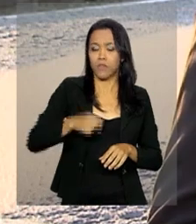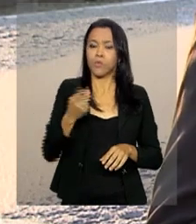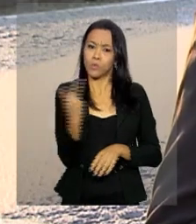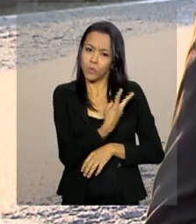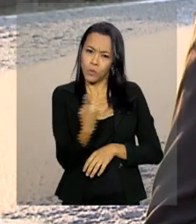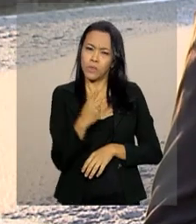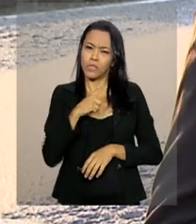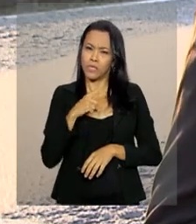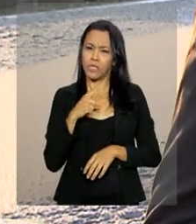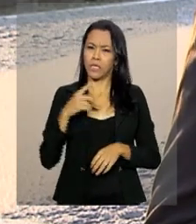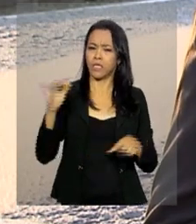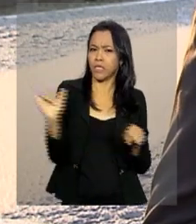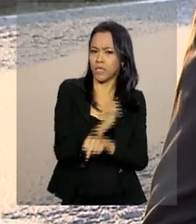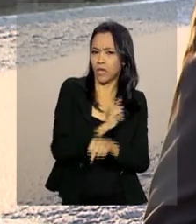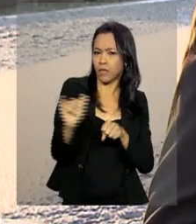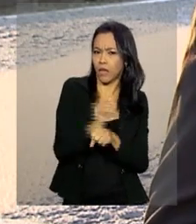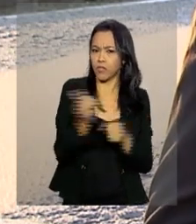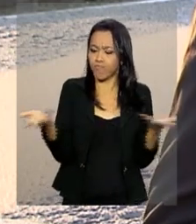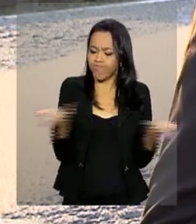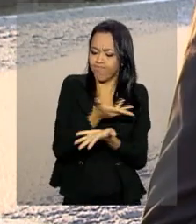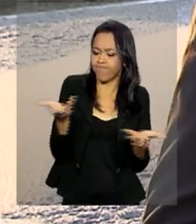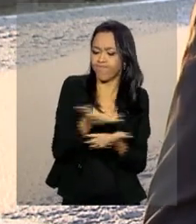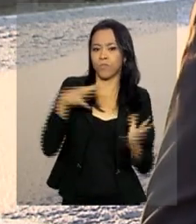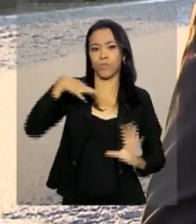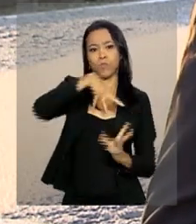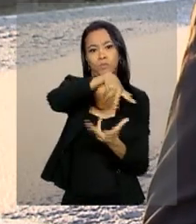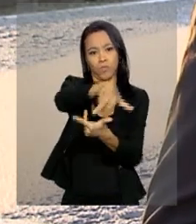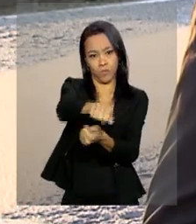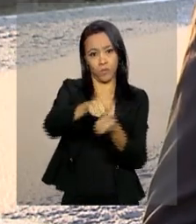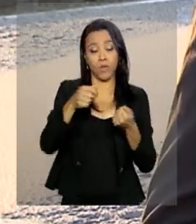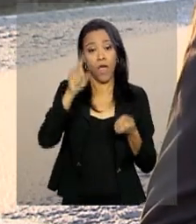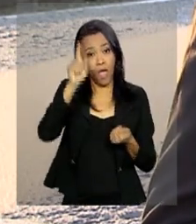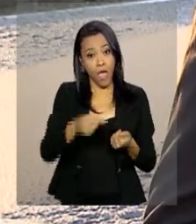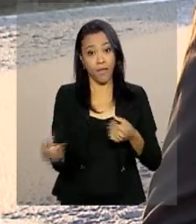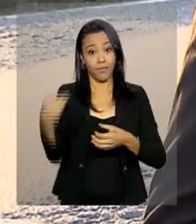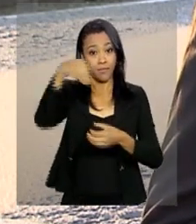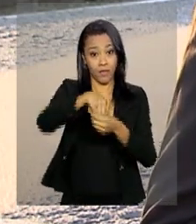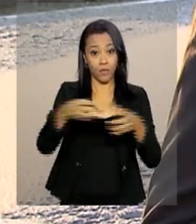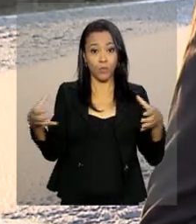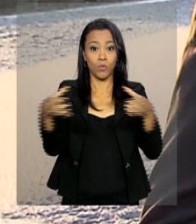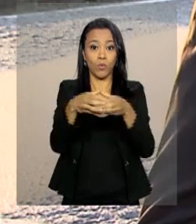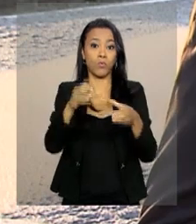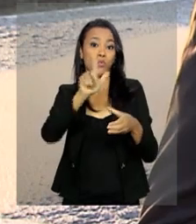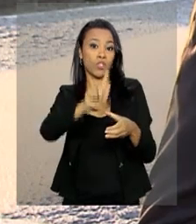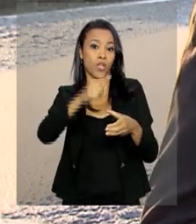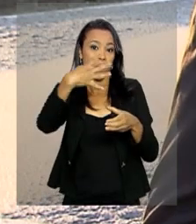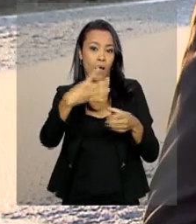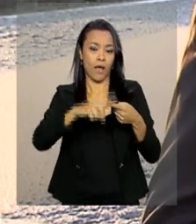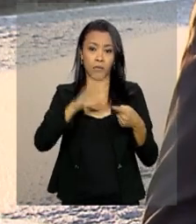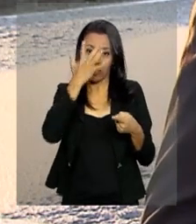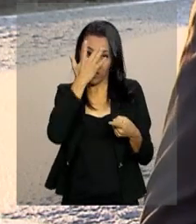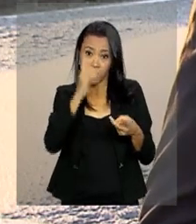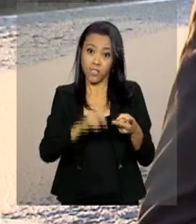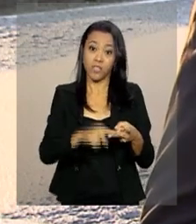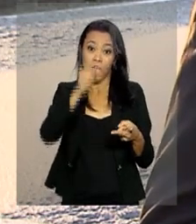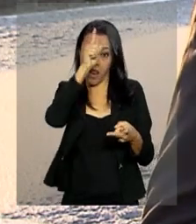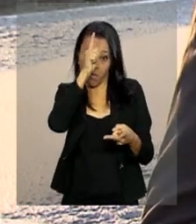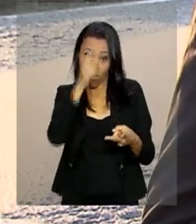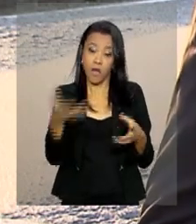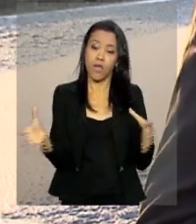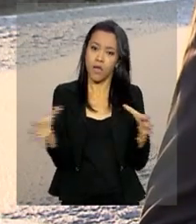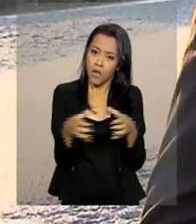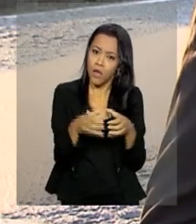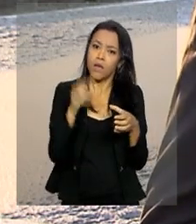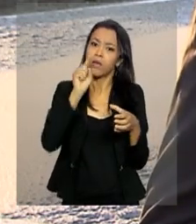parceria estratégica a nível Global integram o chamado G4 ao lado da Índia e da Alemanha em